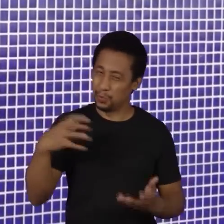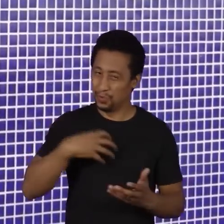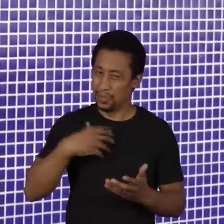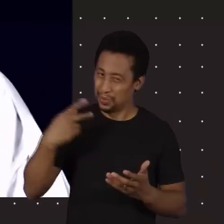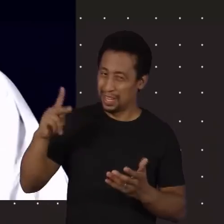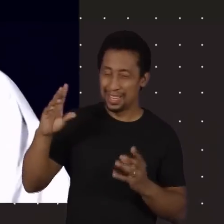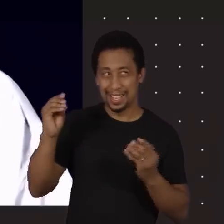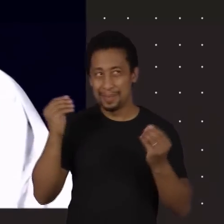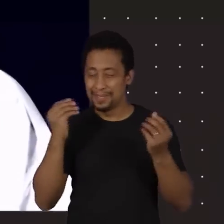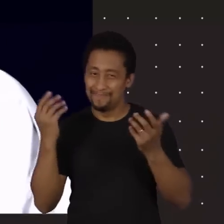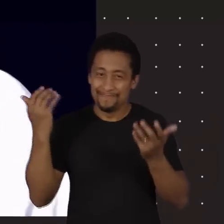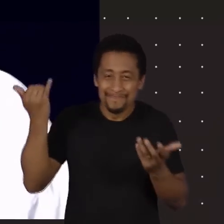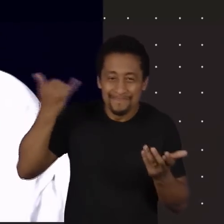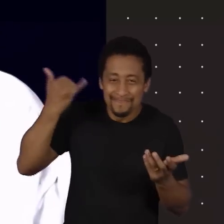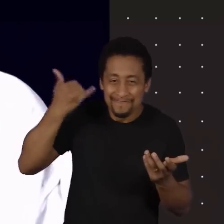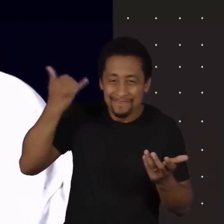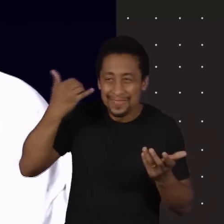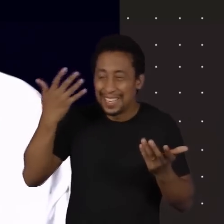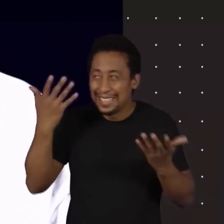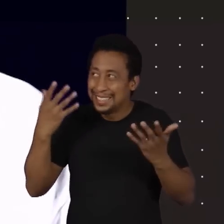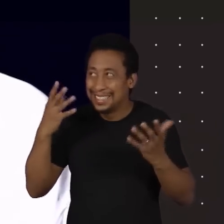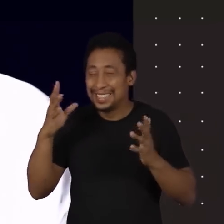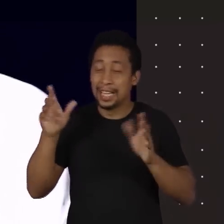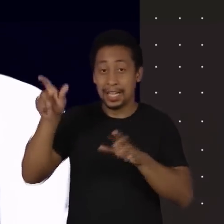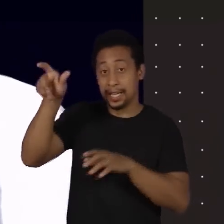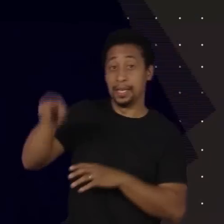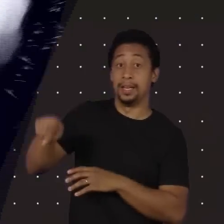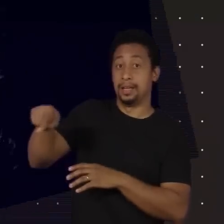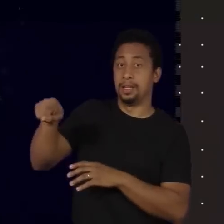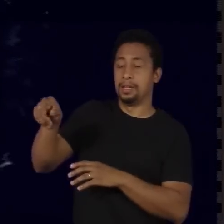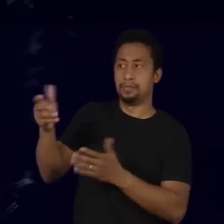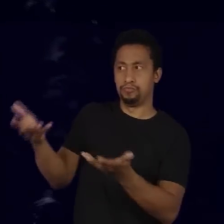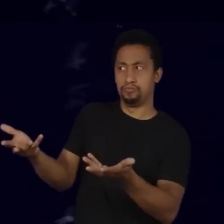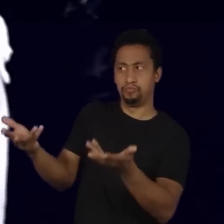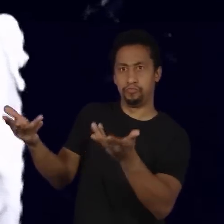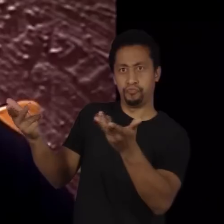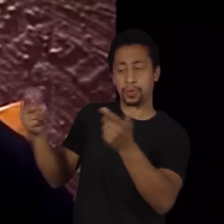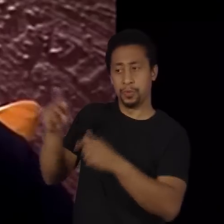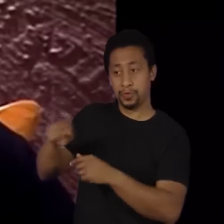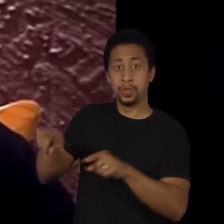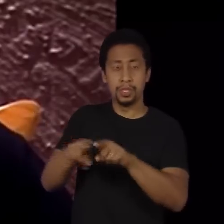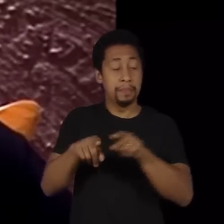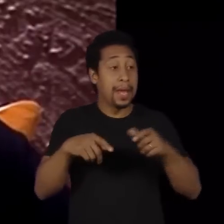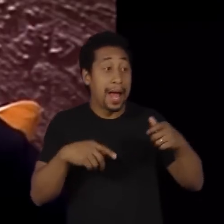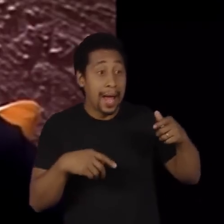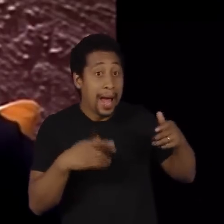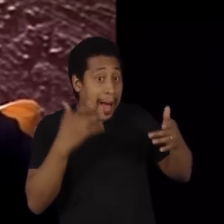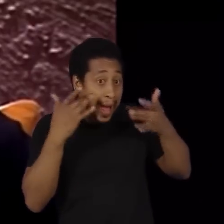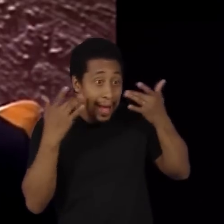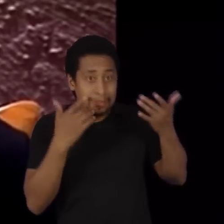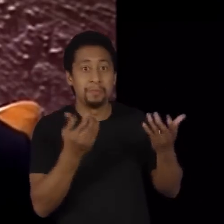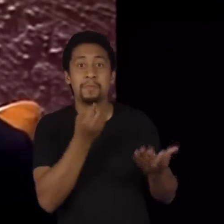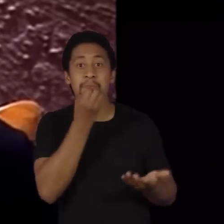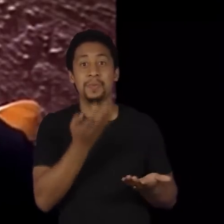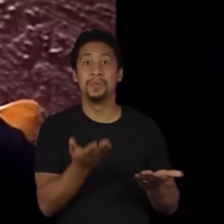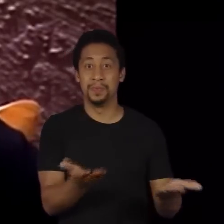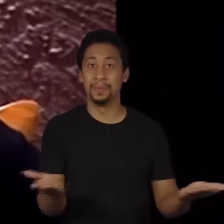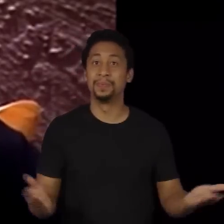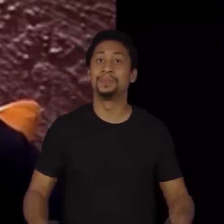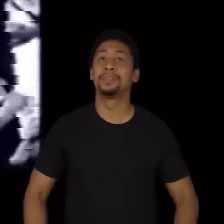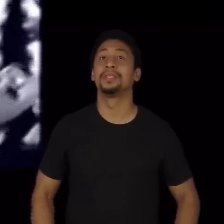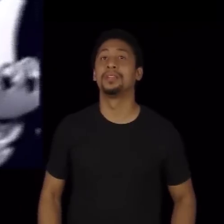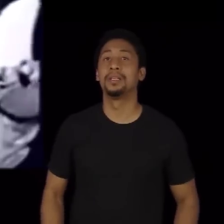trabalho dela brilhante como professora e como atriz. Então, Então eu falei, sabe de uma coisa? Eu sou